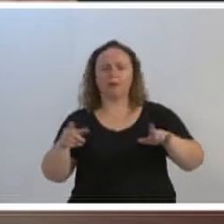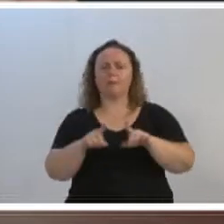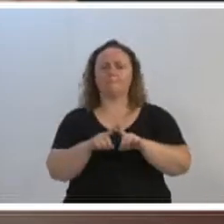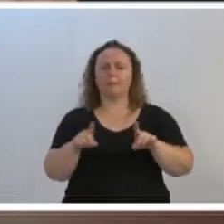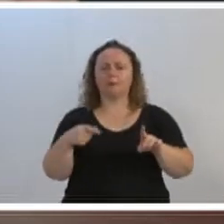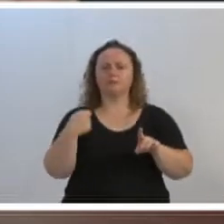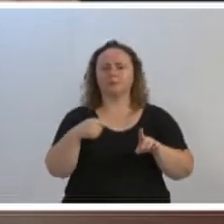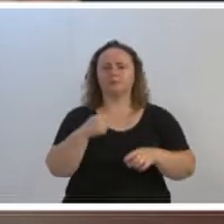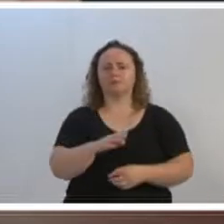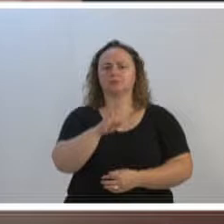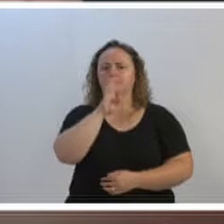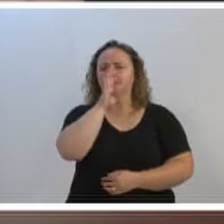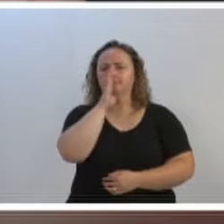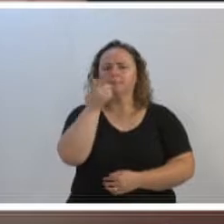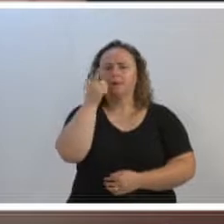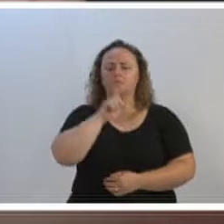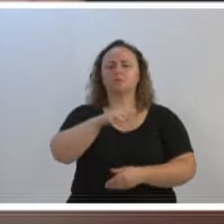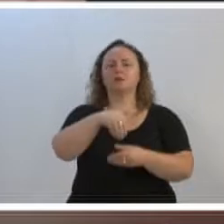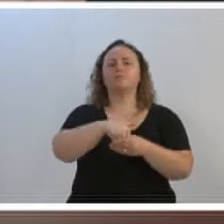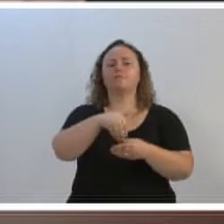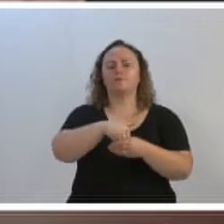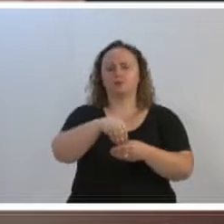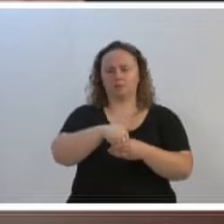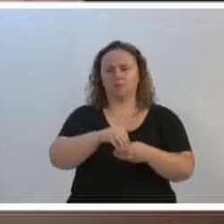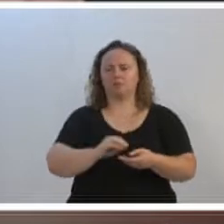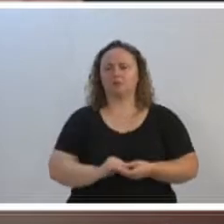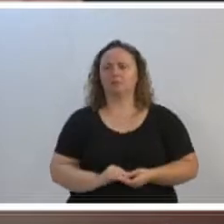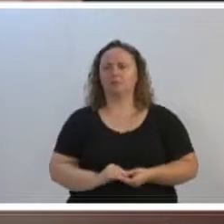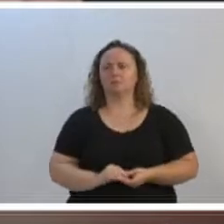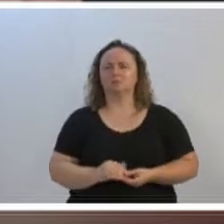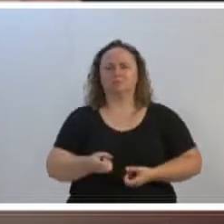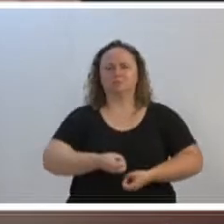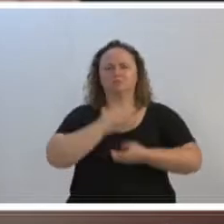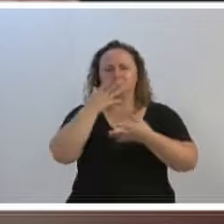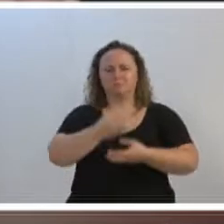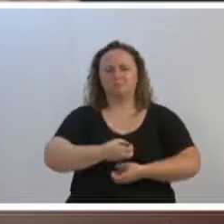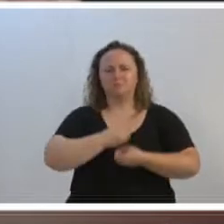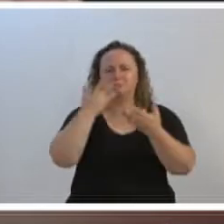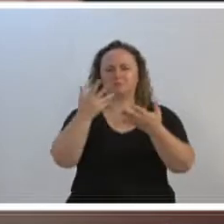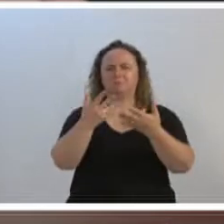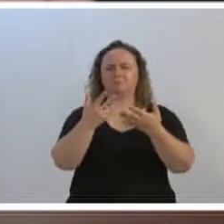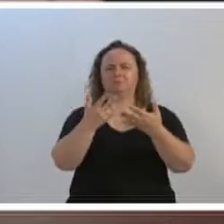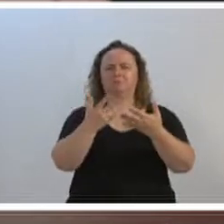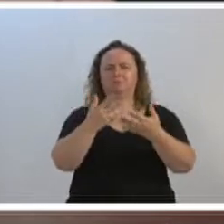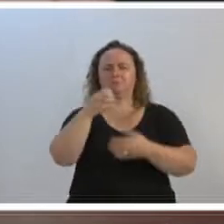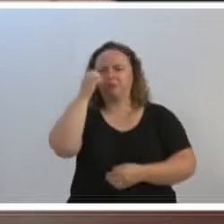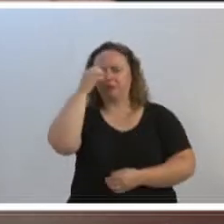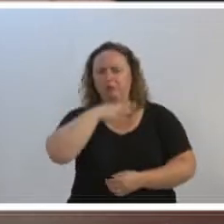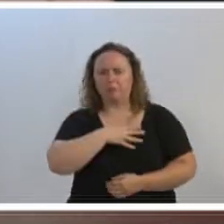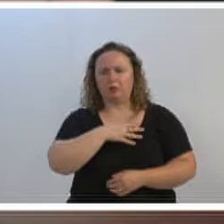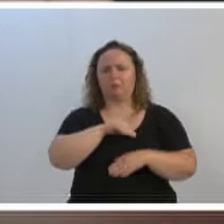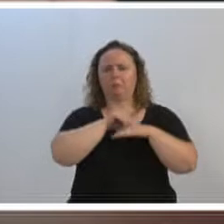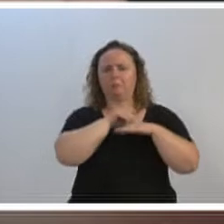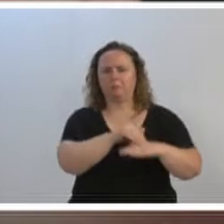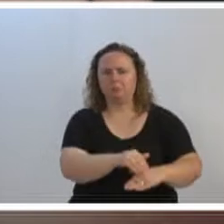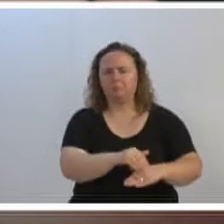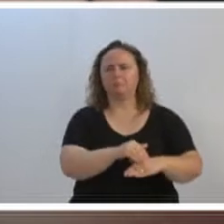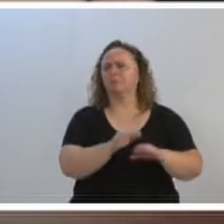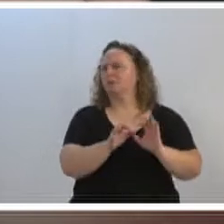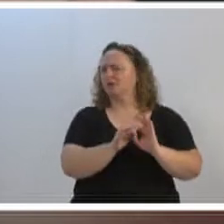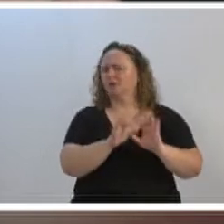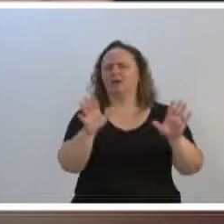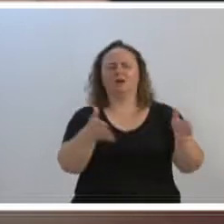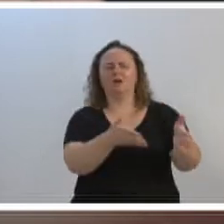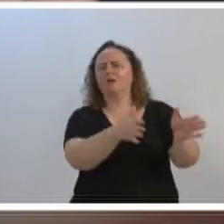ter o silêncio aqui para poder fazer a votação. As manifestações pessoais, as agressões que porventura acontecerem, de